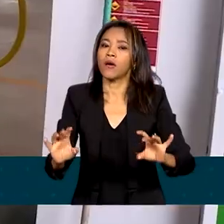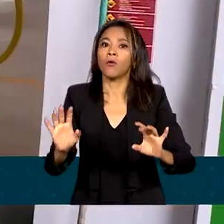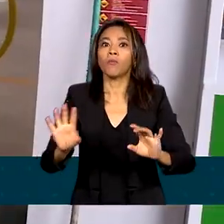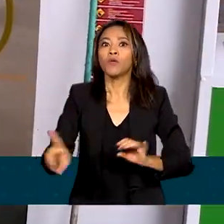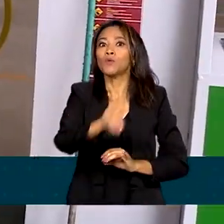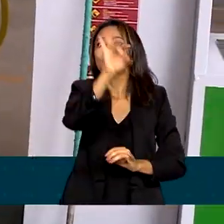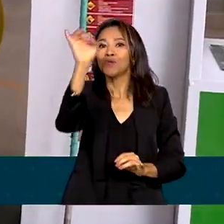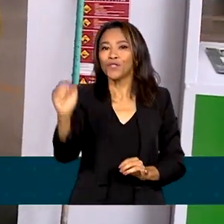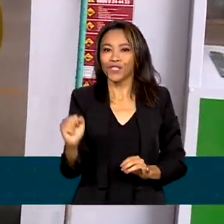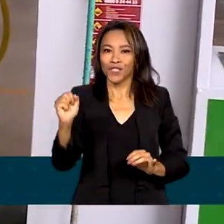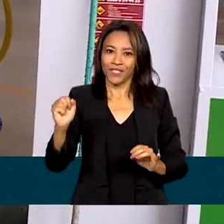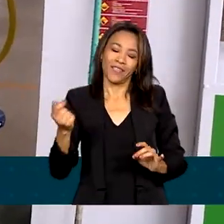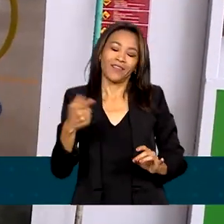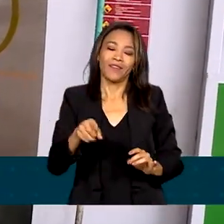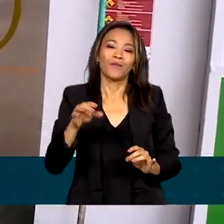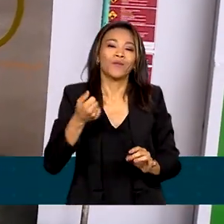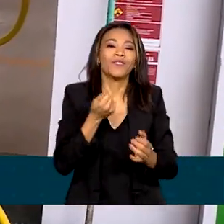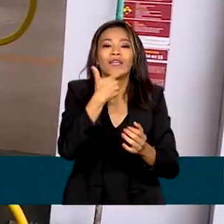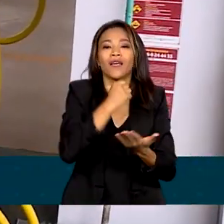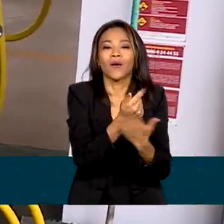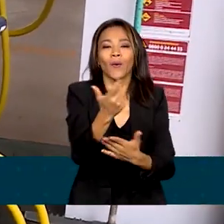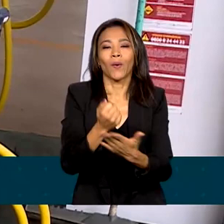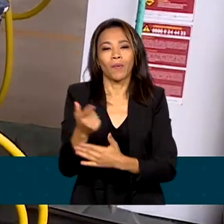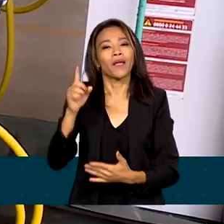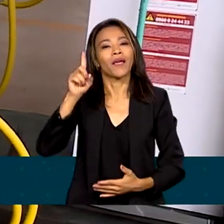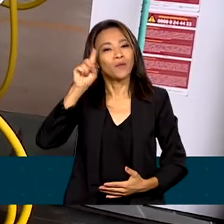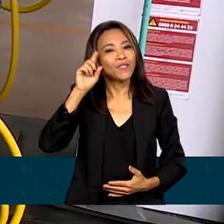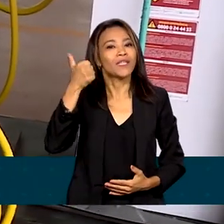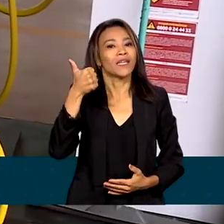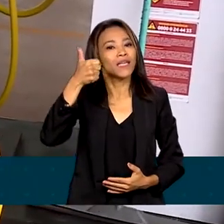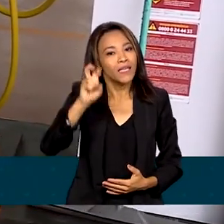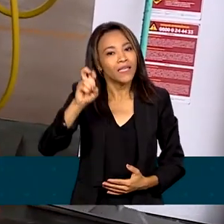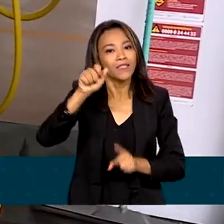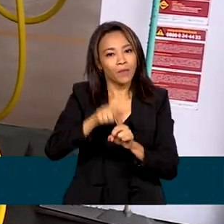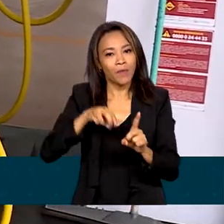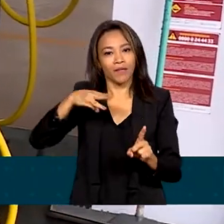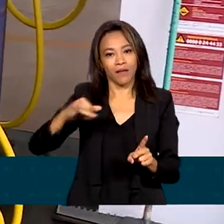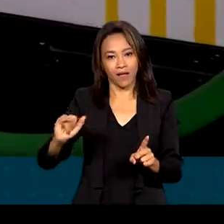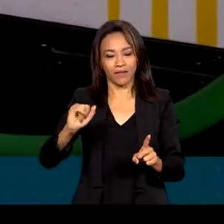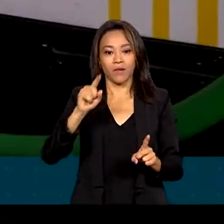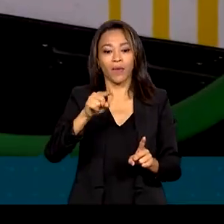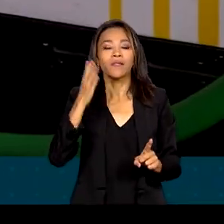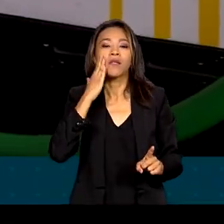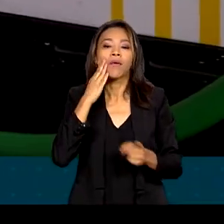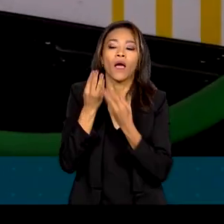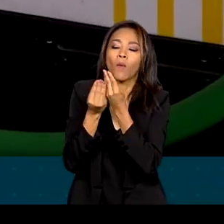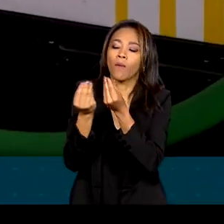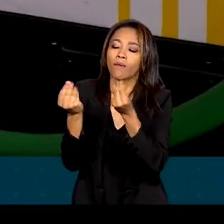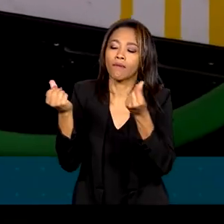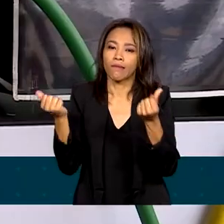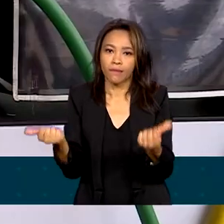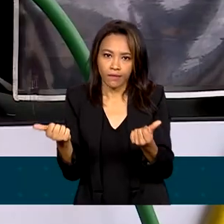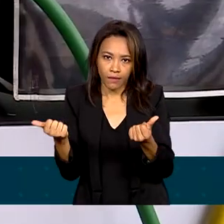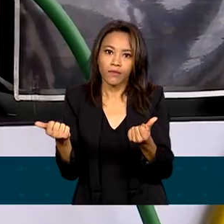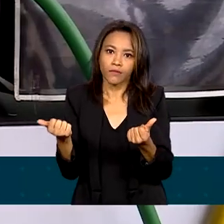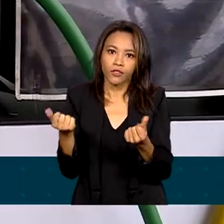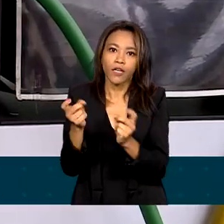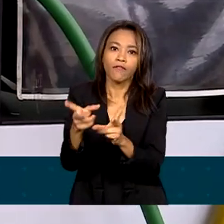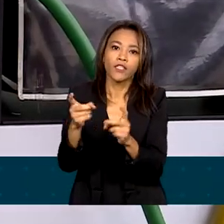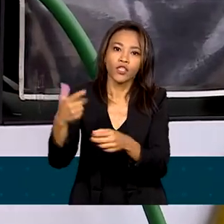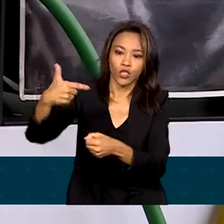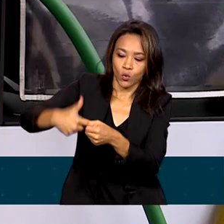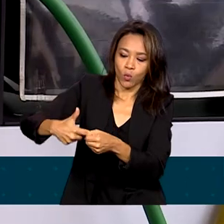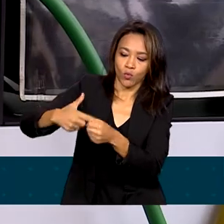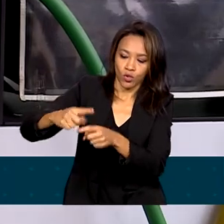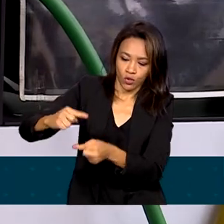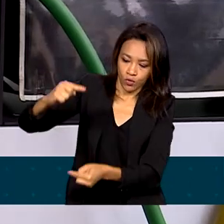Consumidor, comemorado em 15 de março. Analisar a quantidade e a qualidade do combustível vendido. Já passaram por